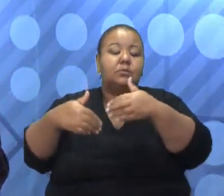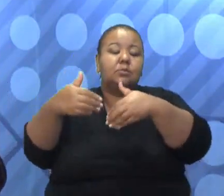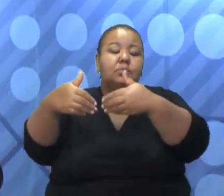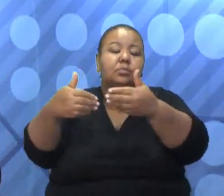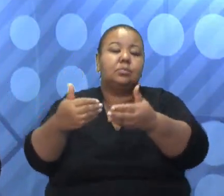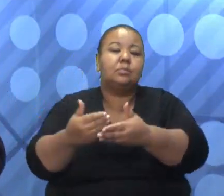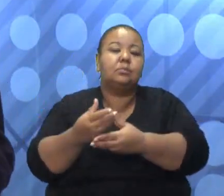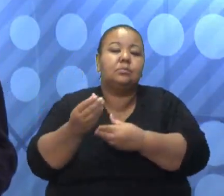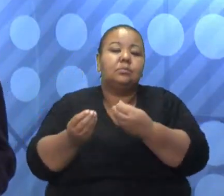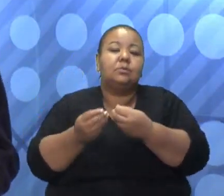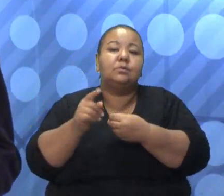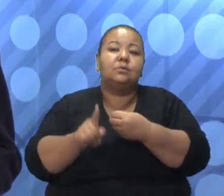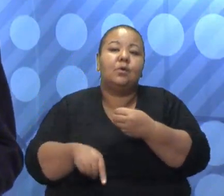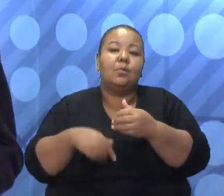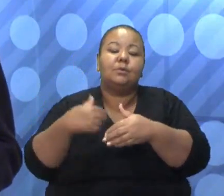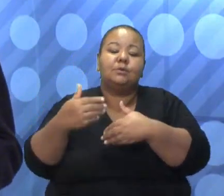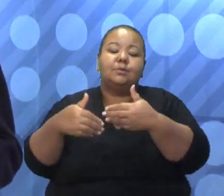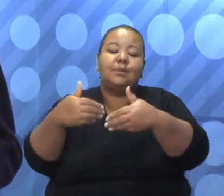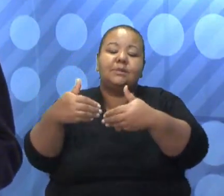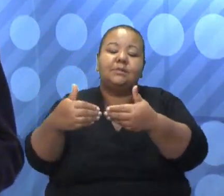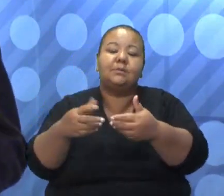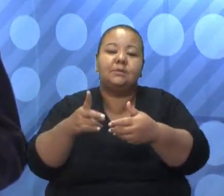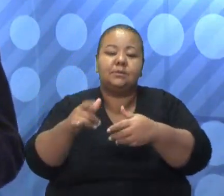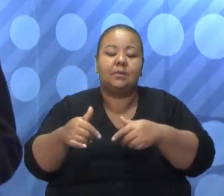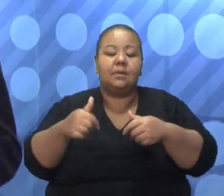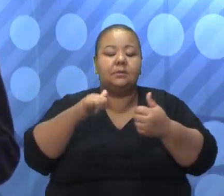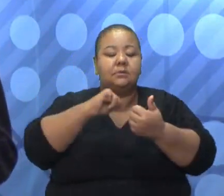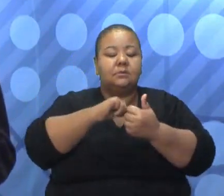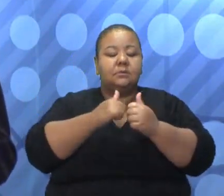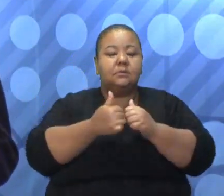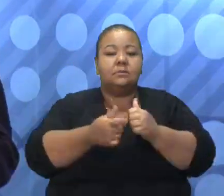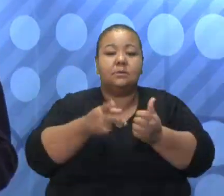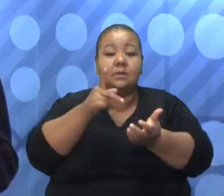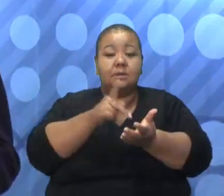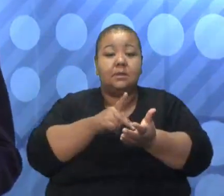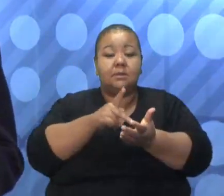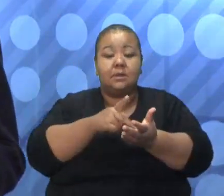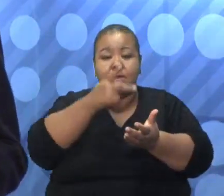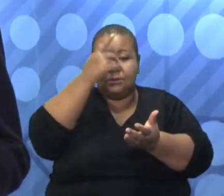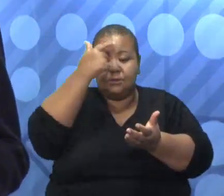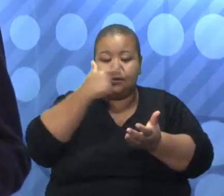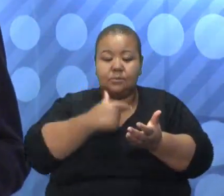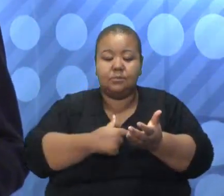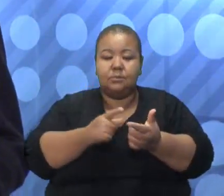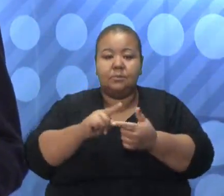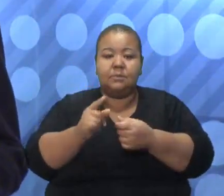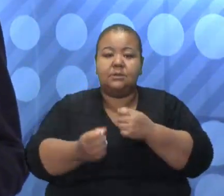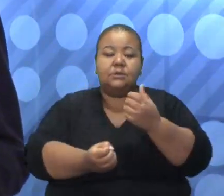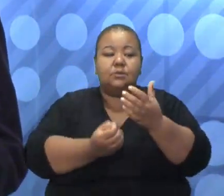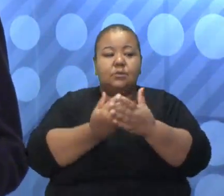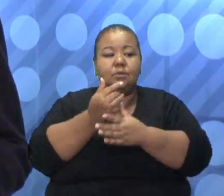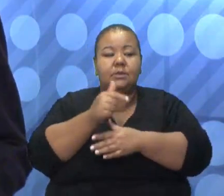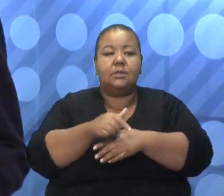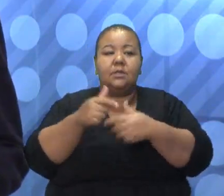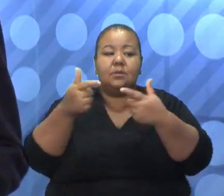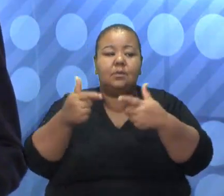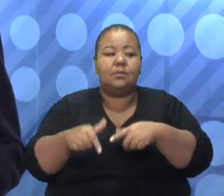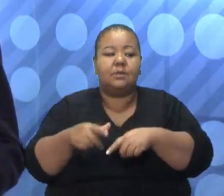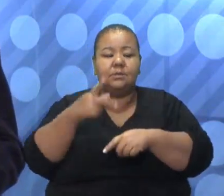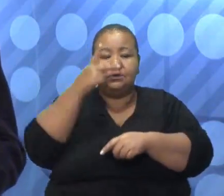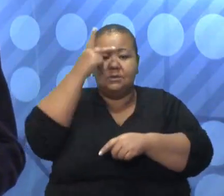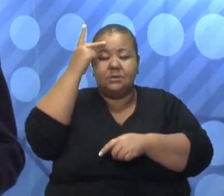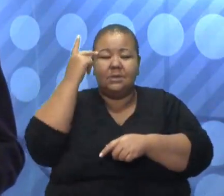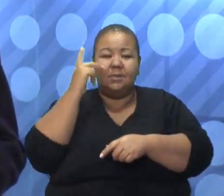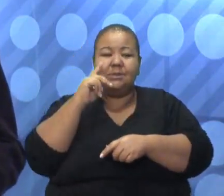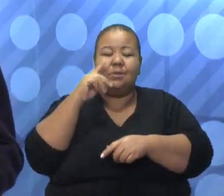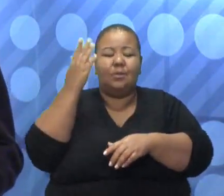né, como os procedimentos vão se adequar às realidades humanas para que a gente não acabe criando um ambiente no qual a pessoa